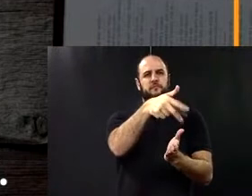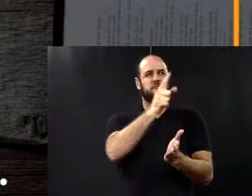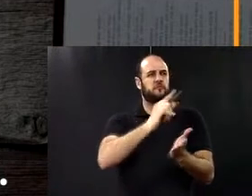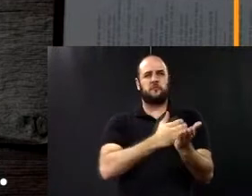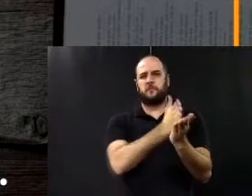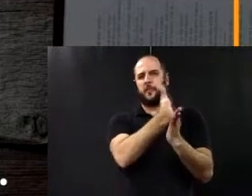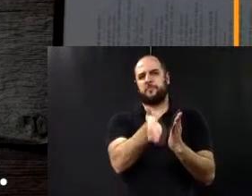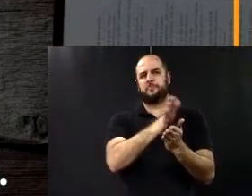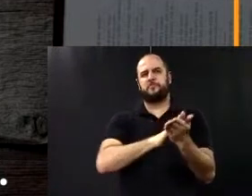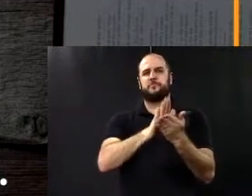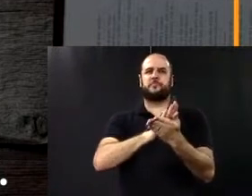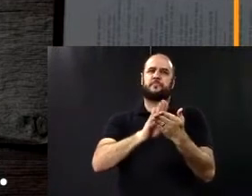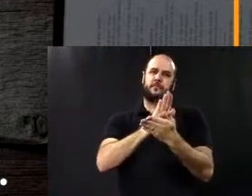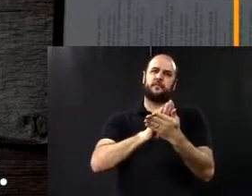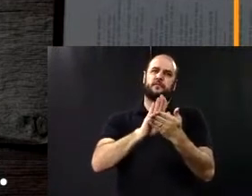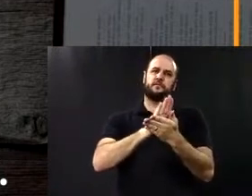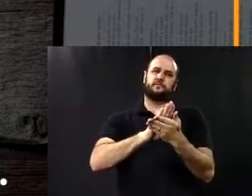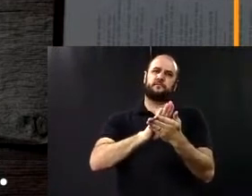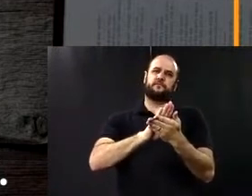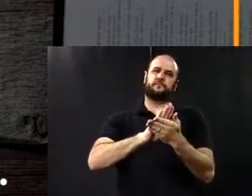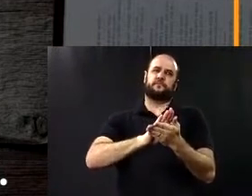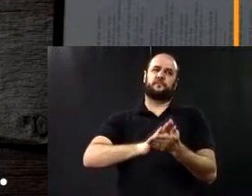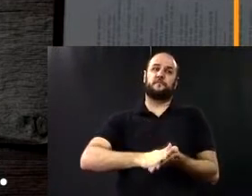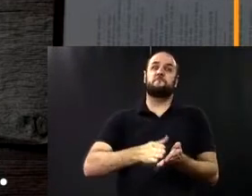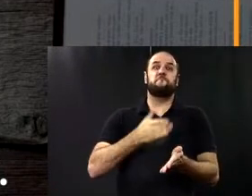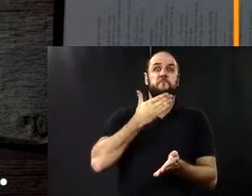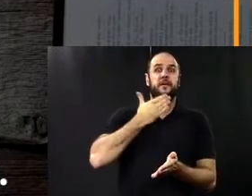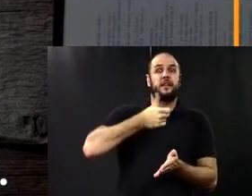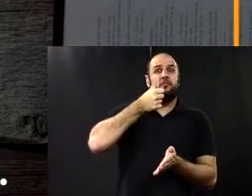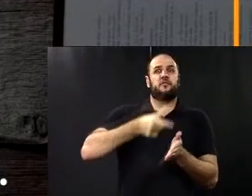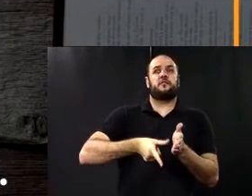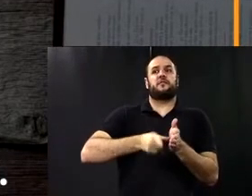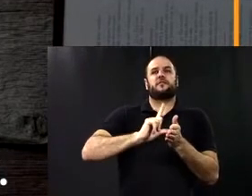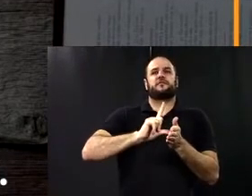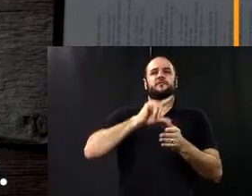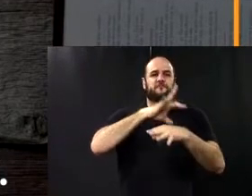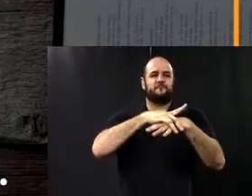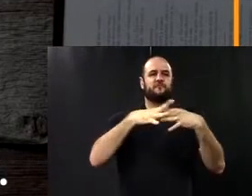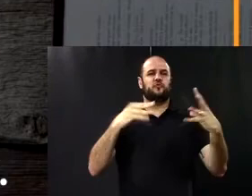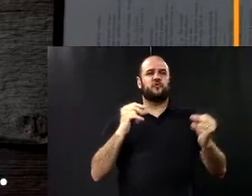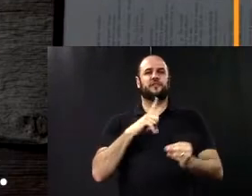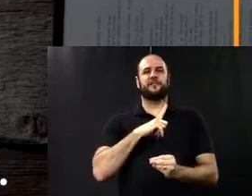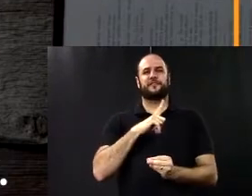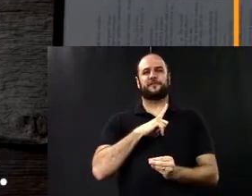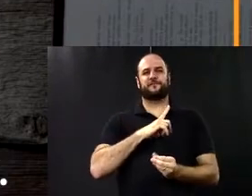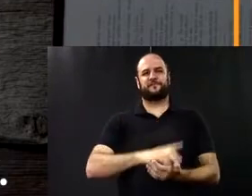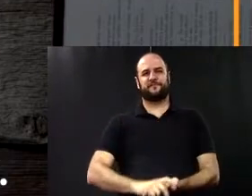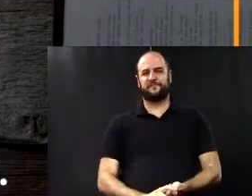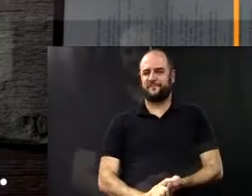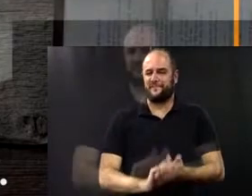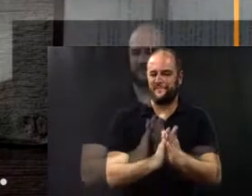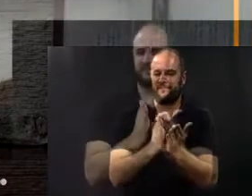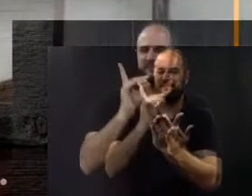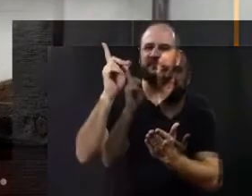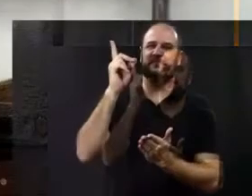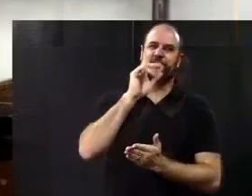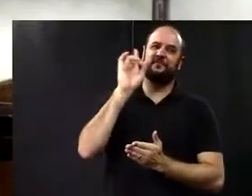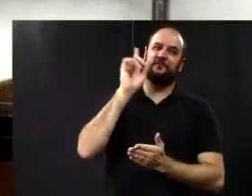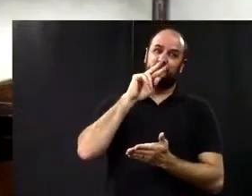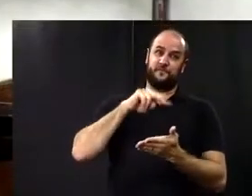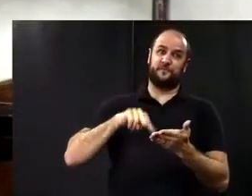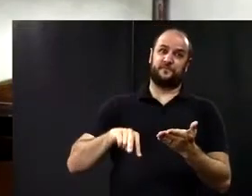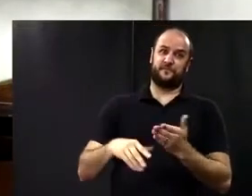extravie o que é manco, antes seja curado. Essa é a palavra do Senhor lida. E